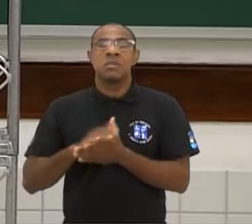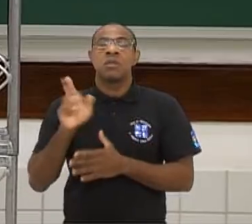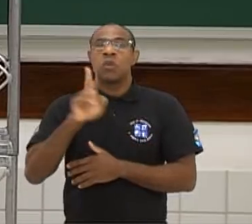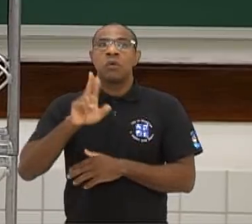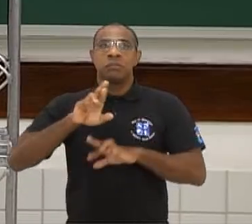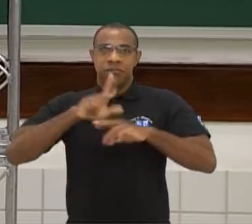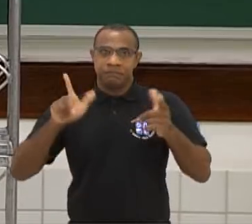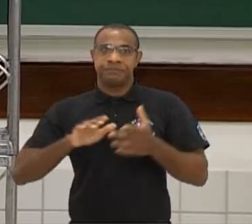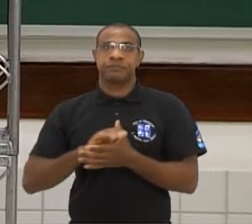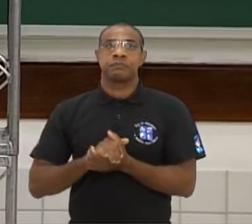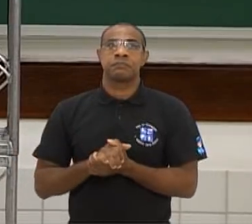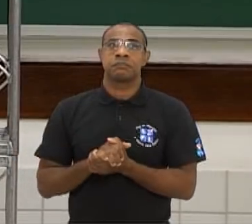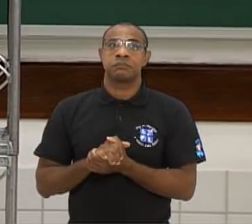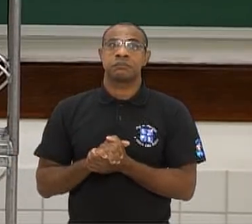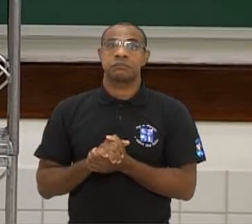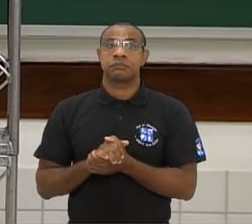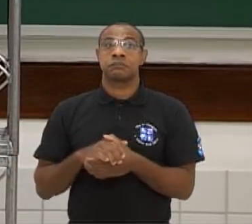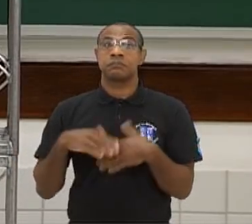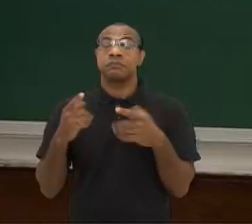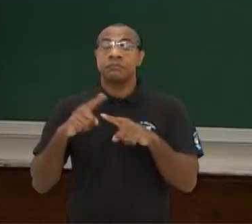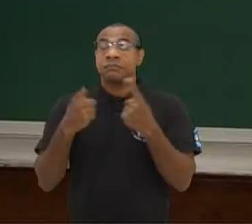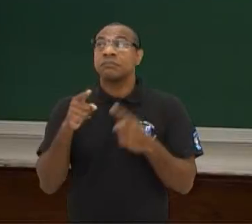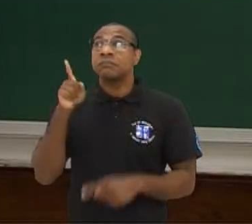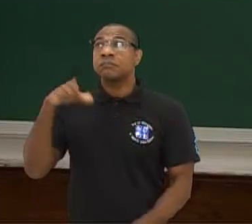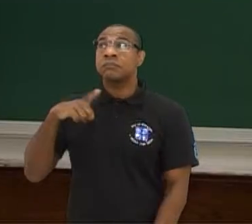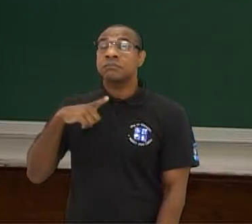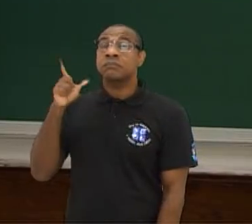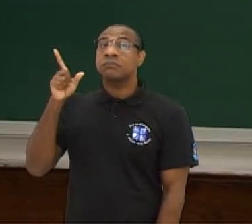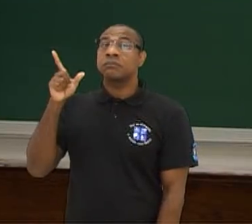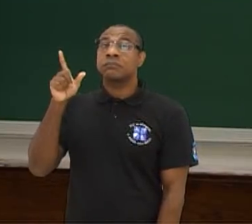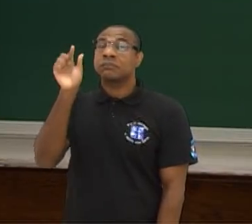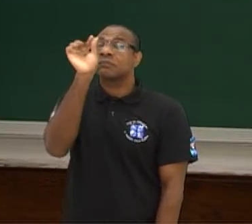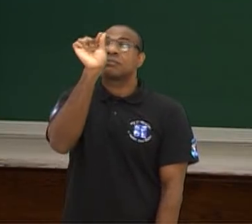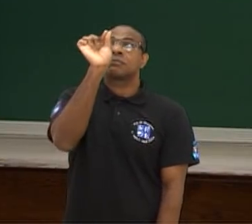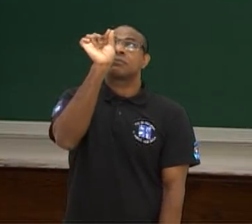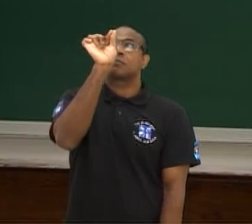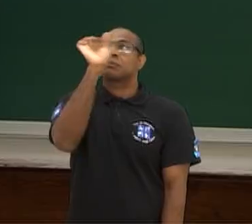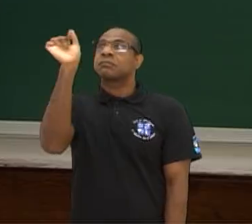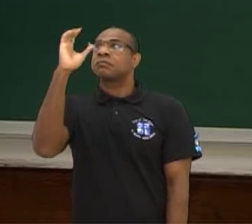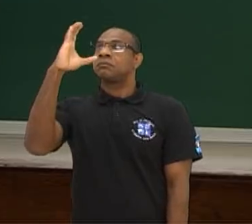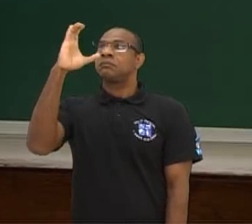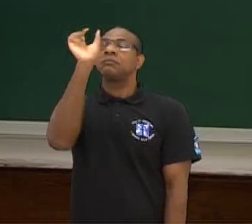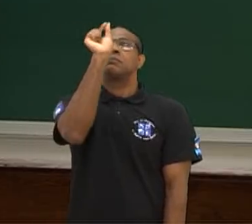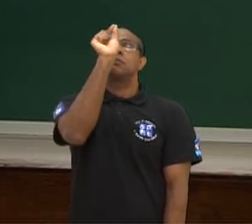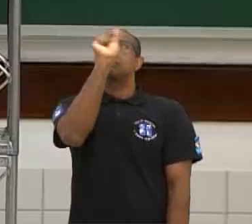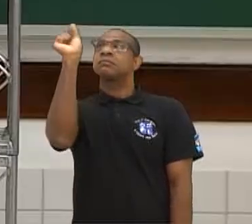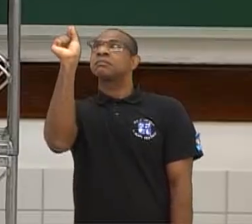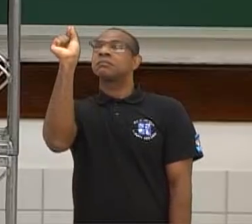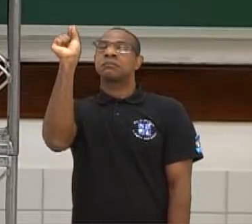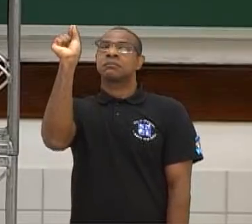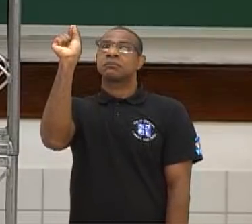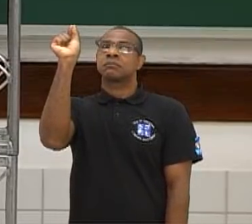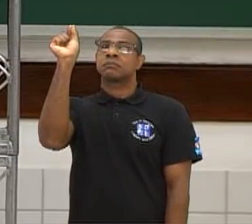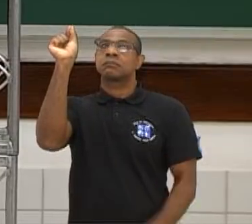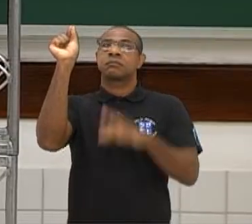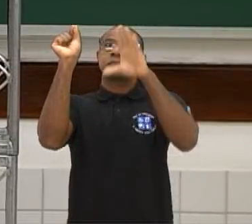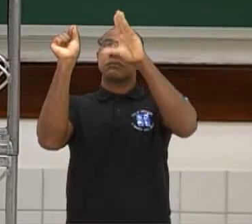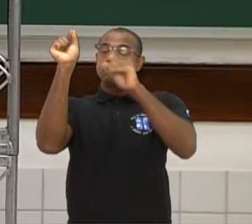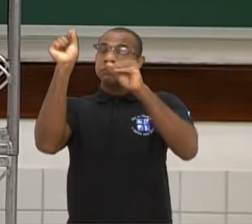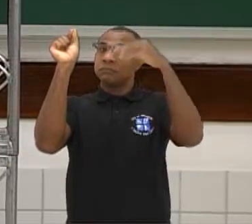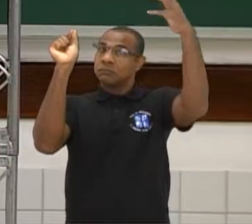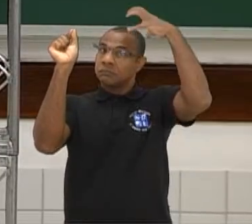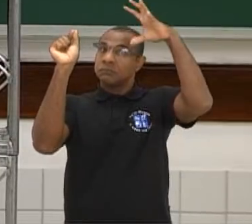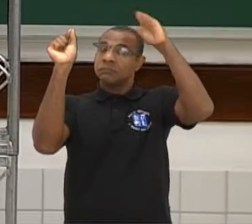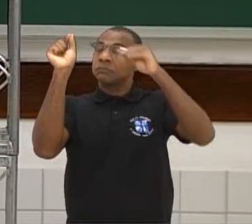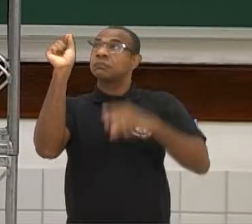diferente, tá? Mas, enfim, se você coloca a chavinha na posição C, o chuveiro está desligado. Por